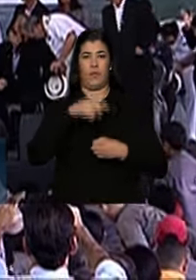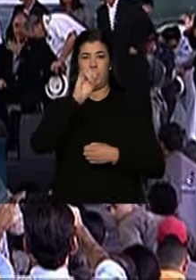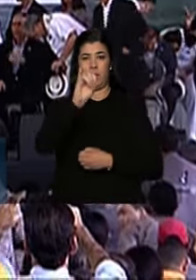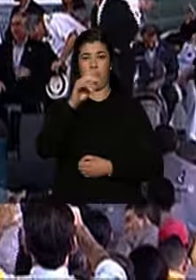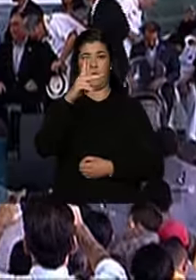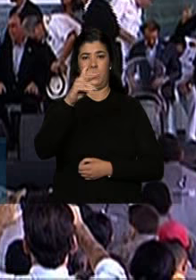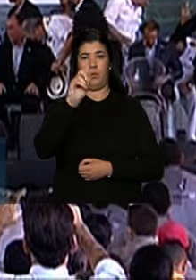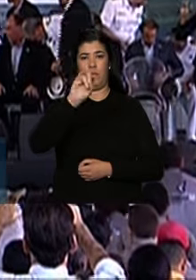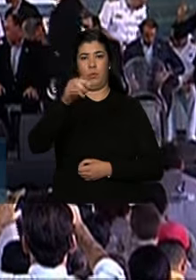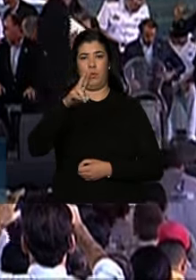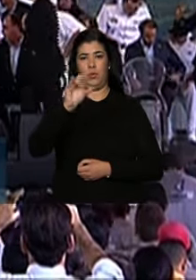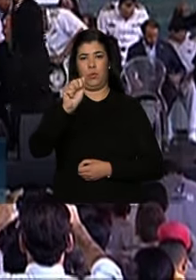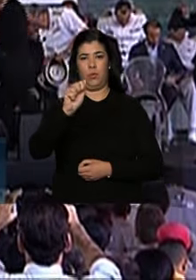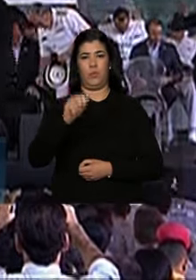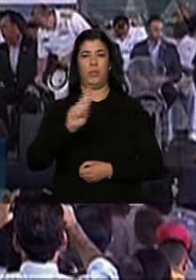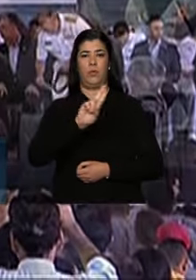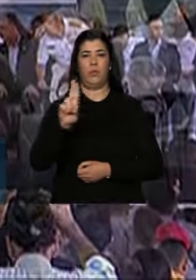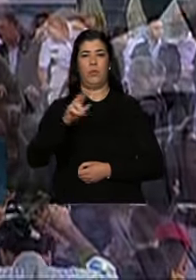Mendes.